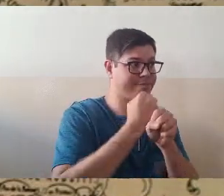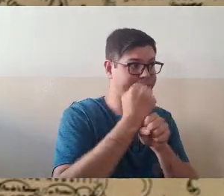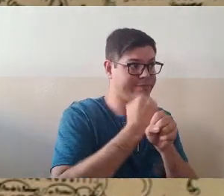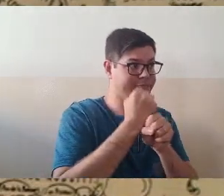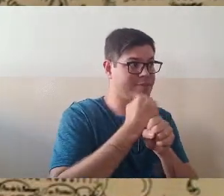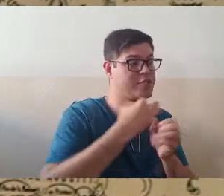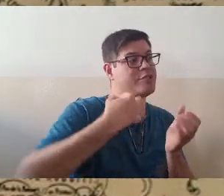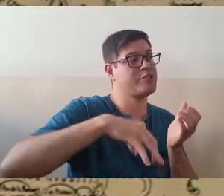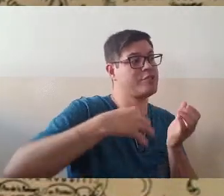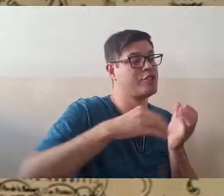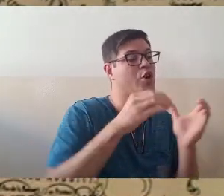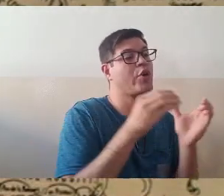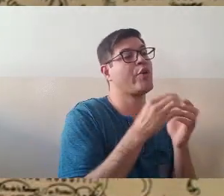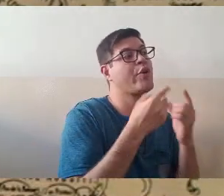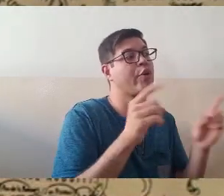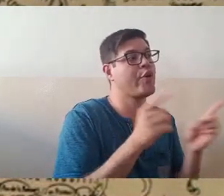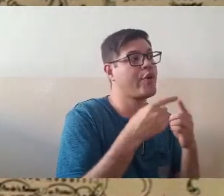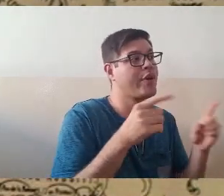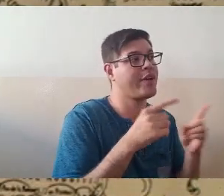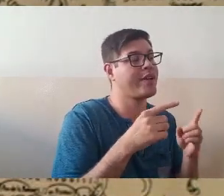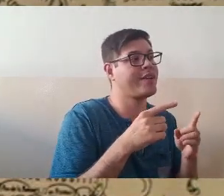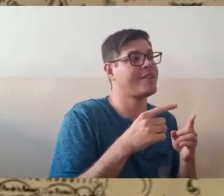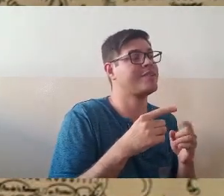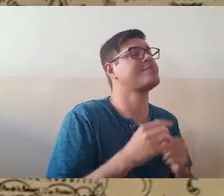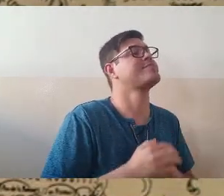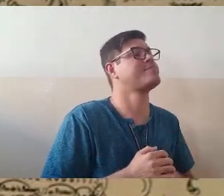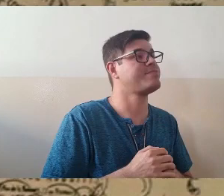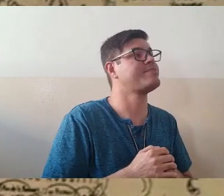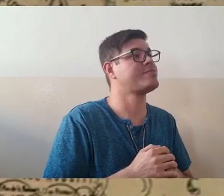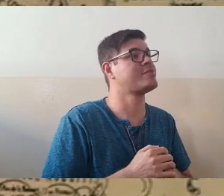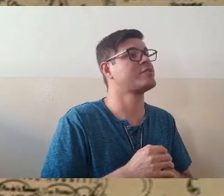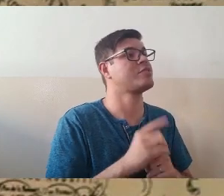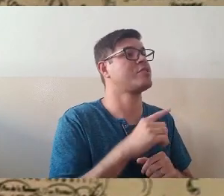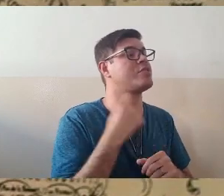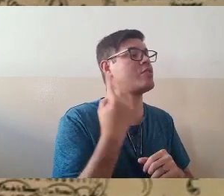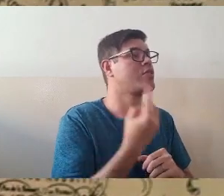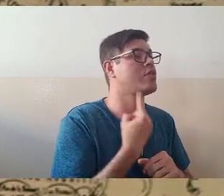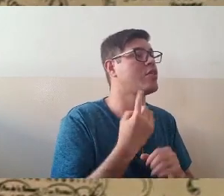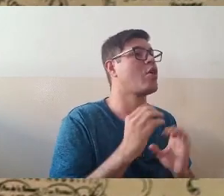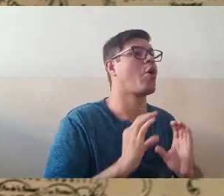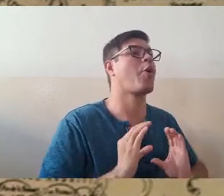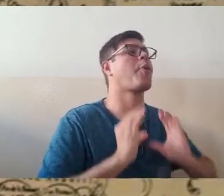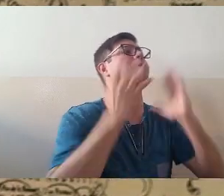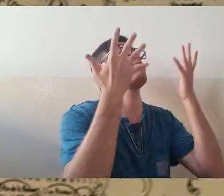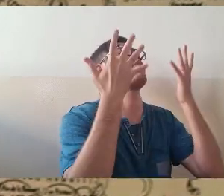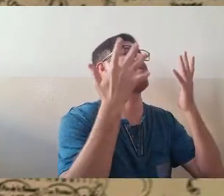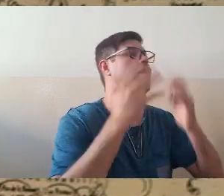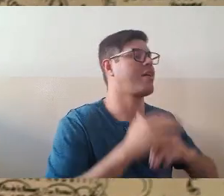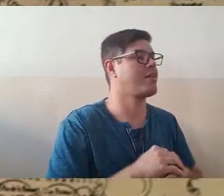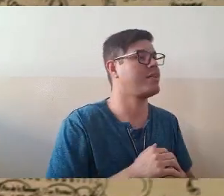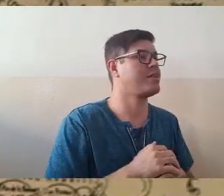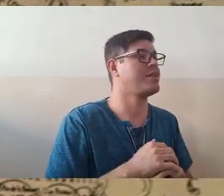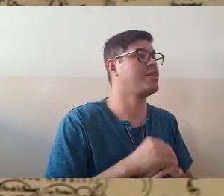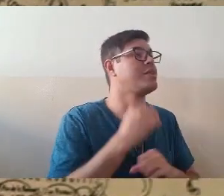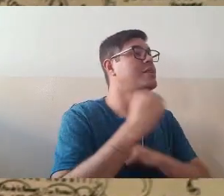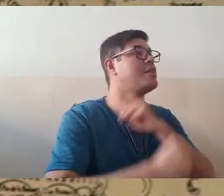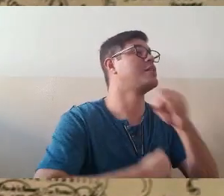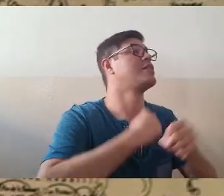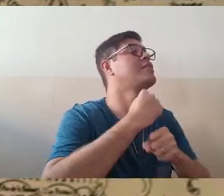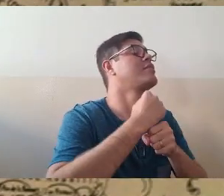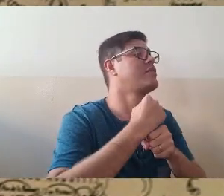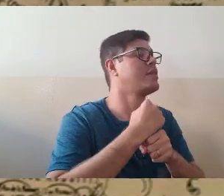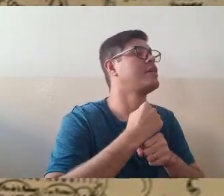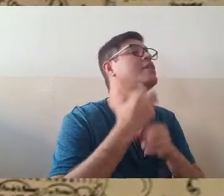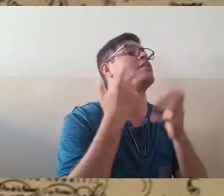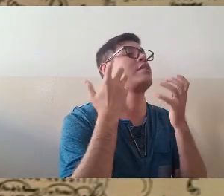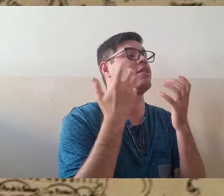dia do aniversário da Inhana, os 100 anos da Inhana, inclusive, né? Nós comemoramos em 23. E o ano que vem, na edição do Festival Inhana, a gente